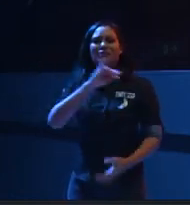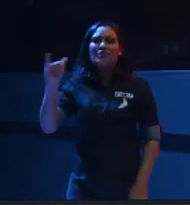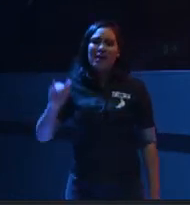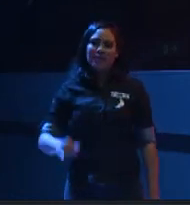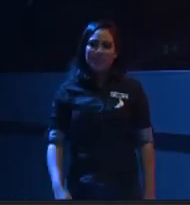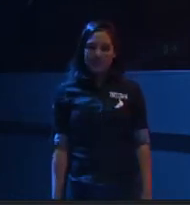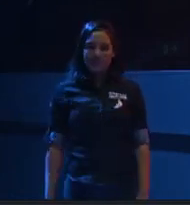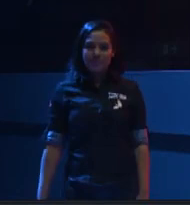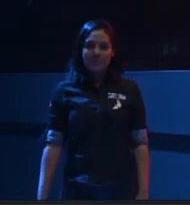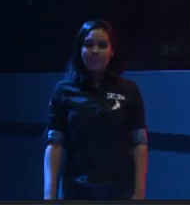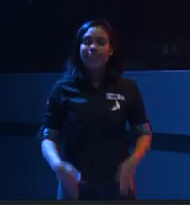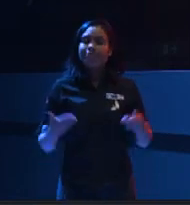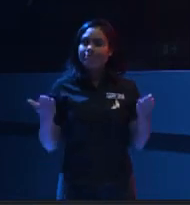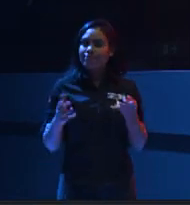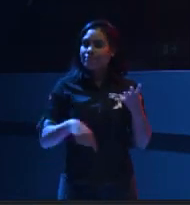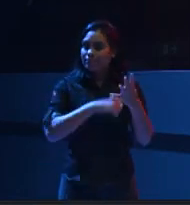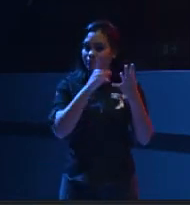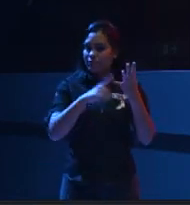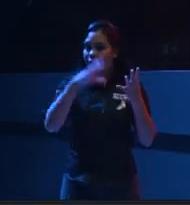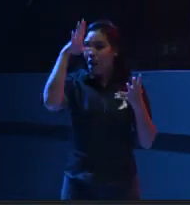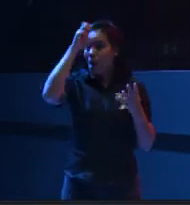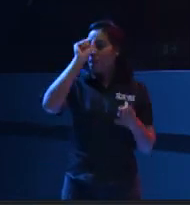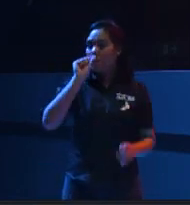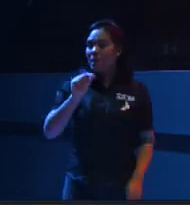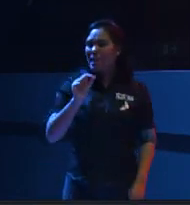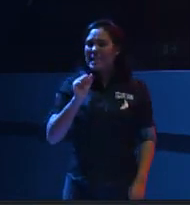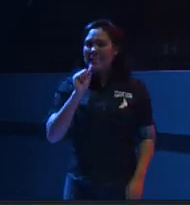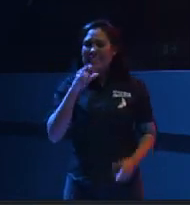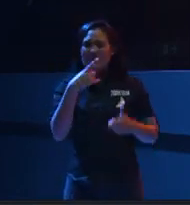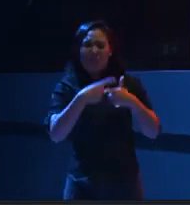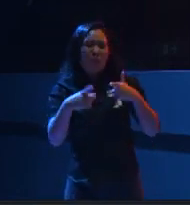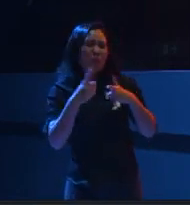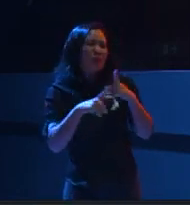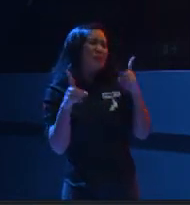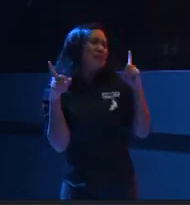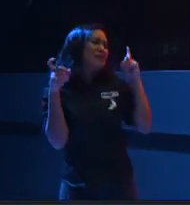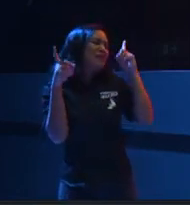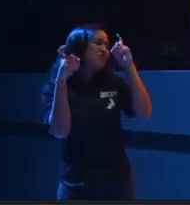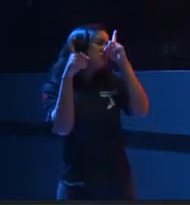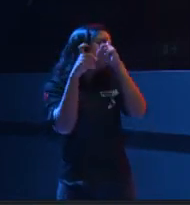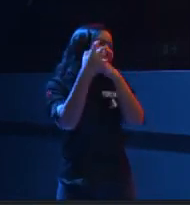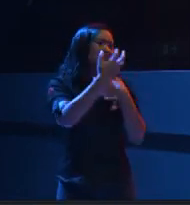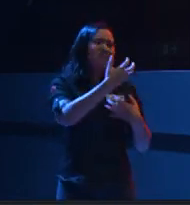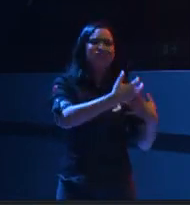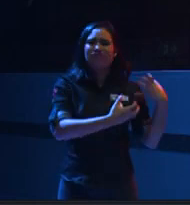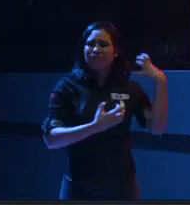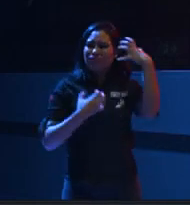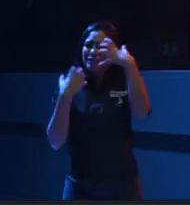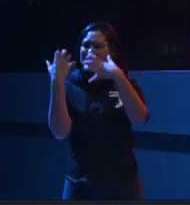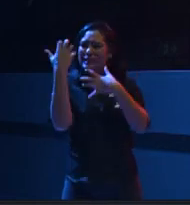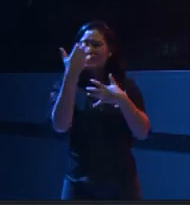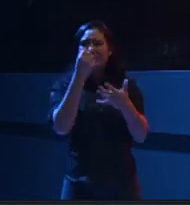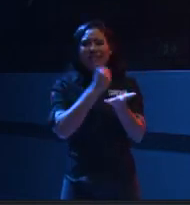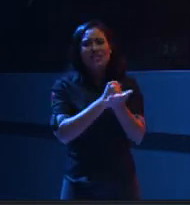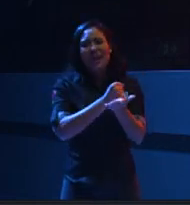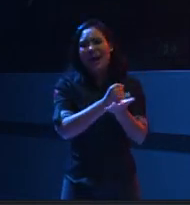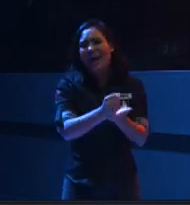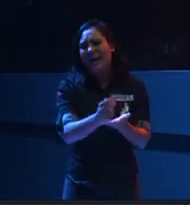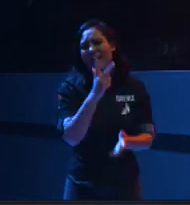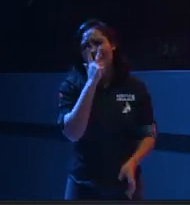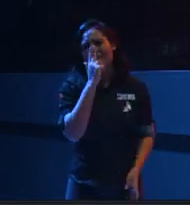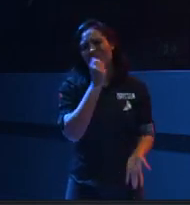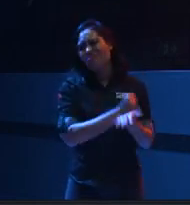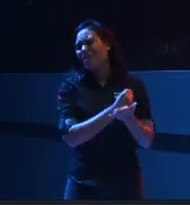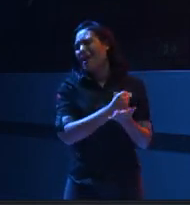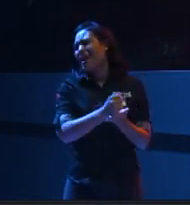lugar quando você estiver enfrentando um problema que parecem Solução Não duvide